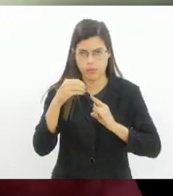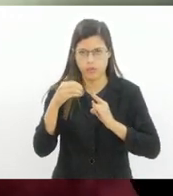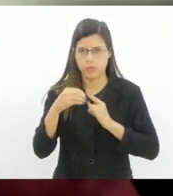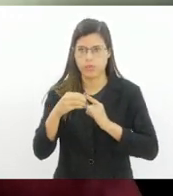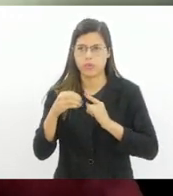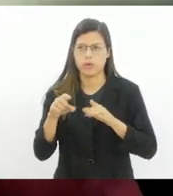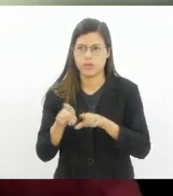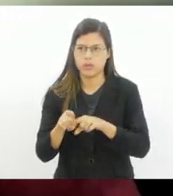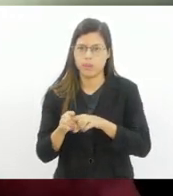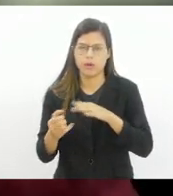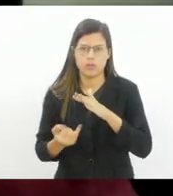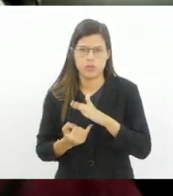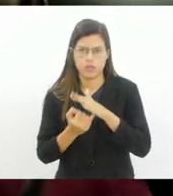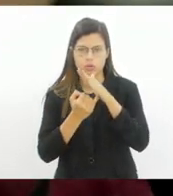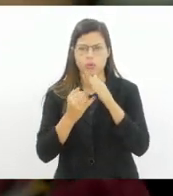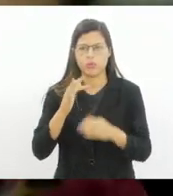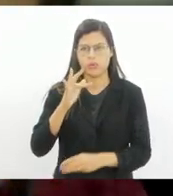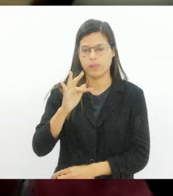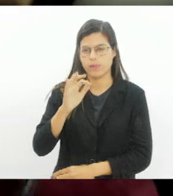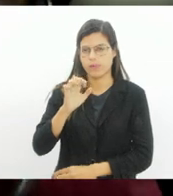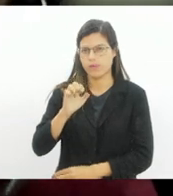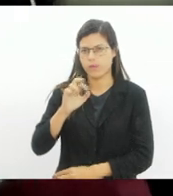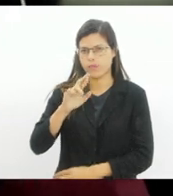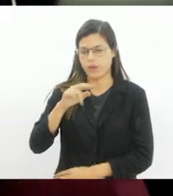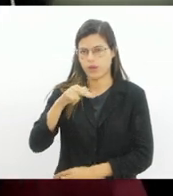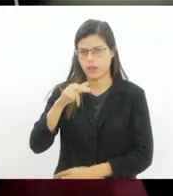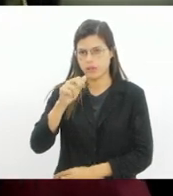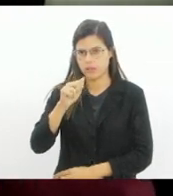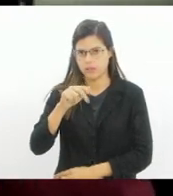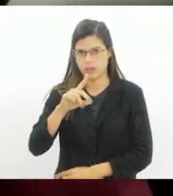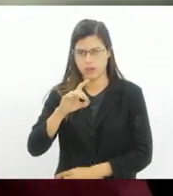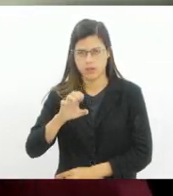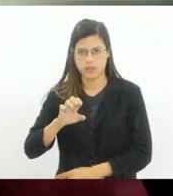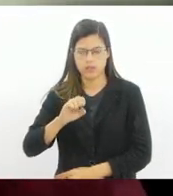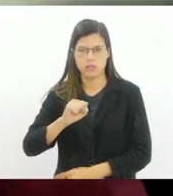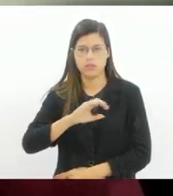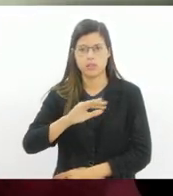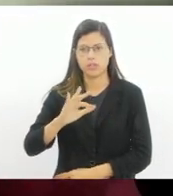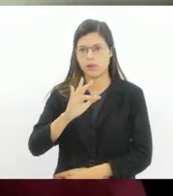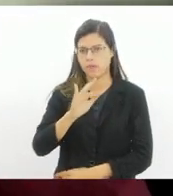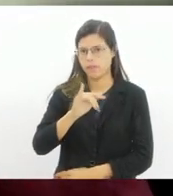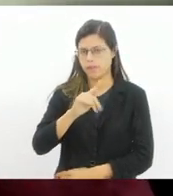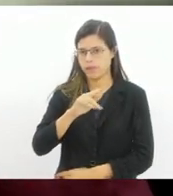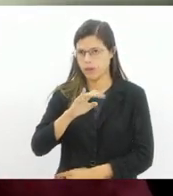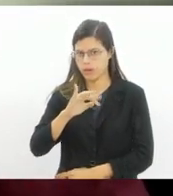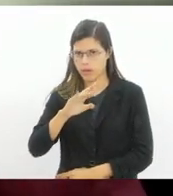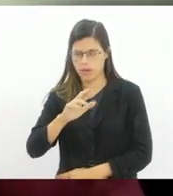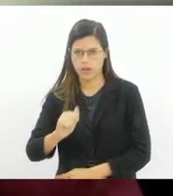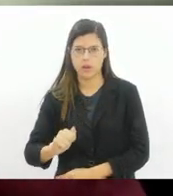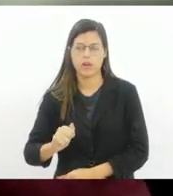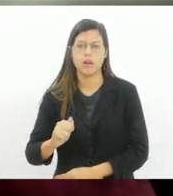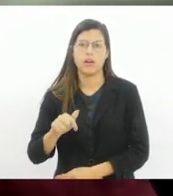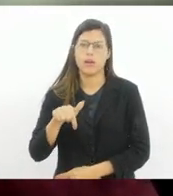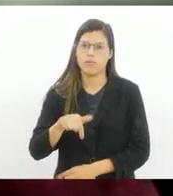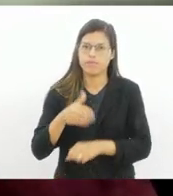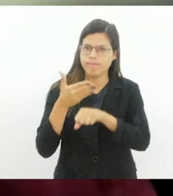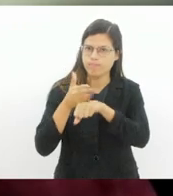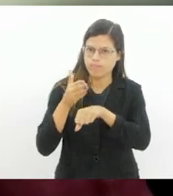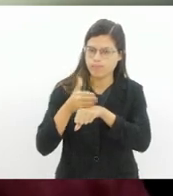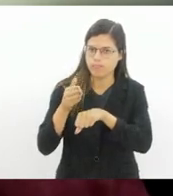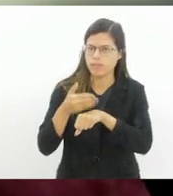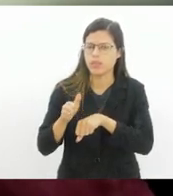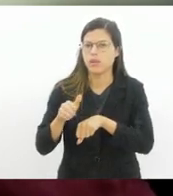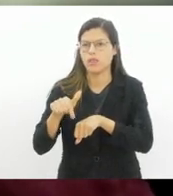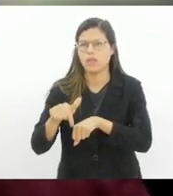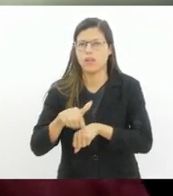Instituto Fernandes Figueira, que é aí do Rio de Janeiro, para qualificar os profissionais, tanto das maternidades, quanto